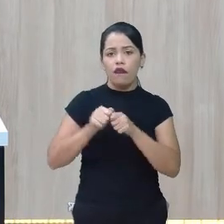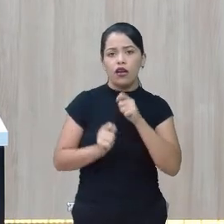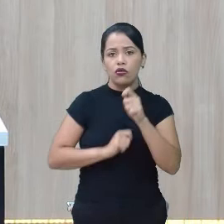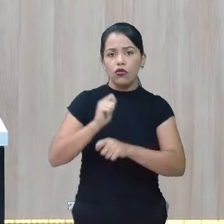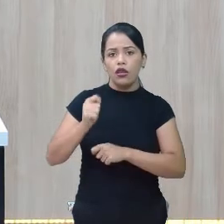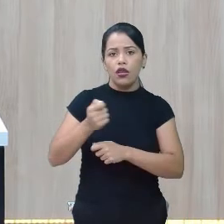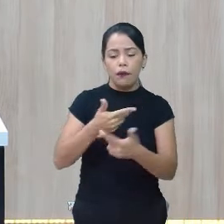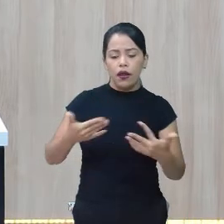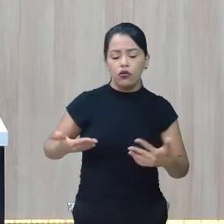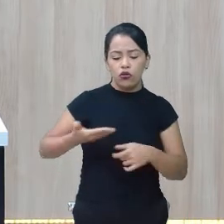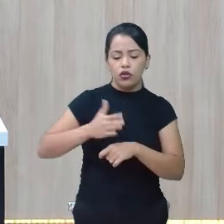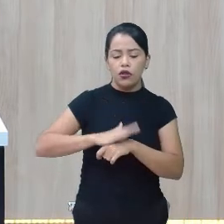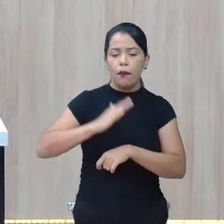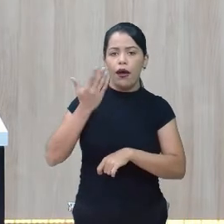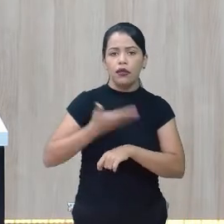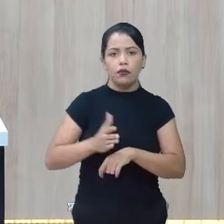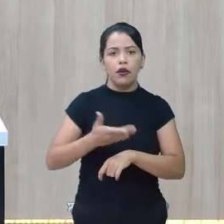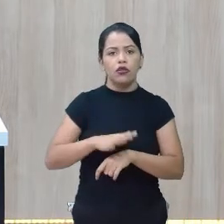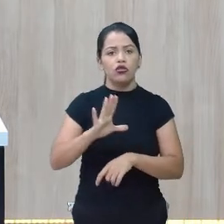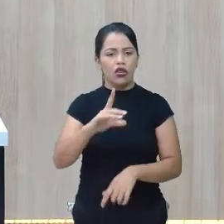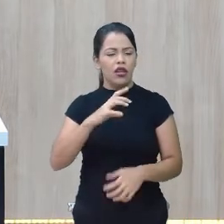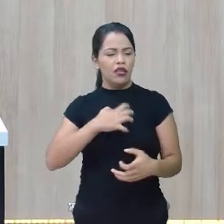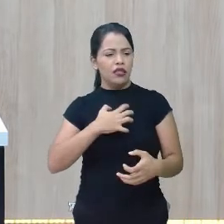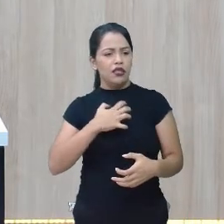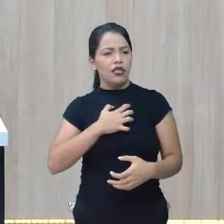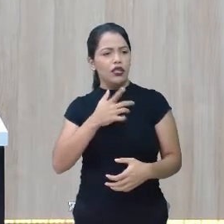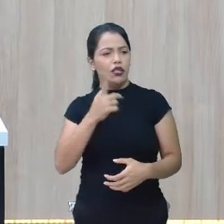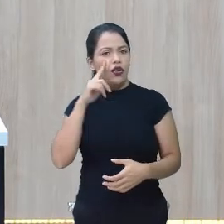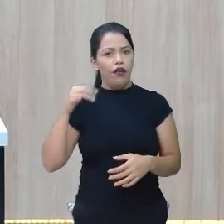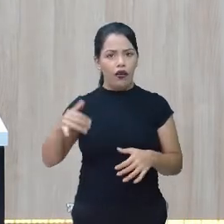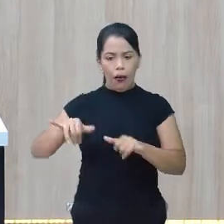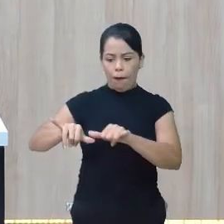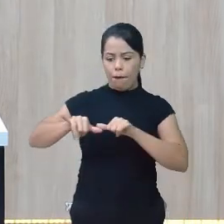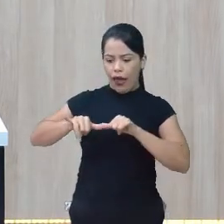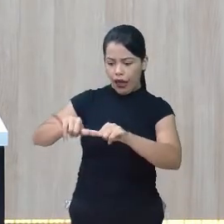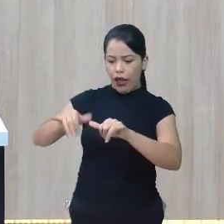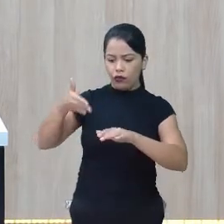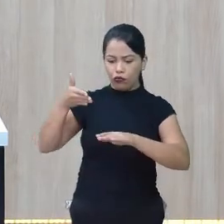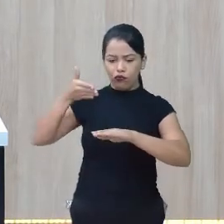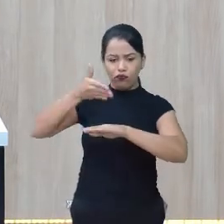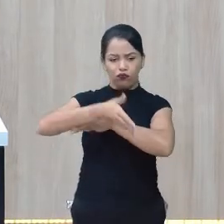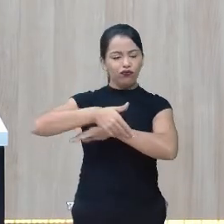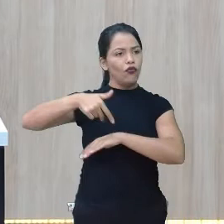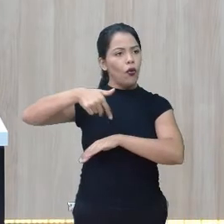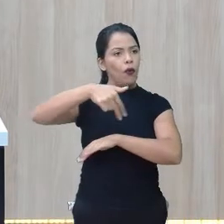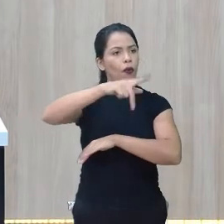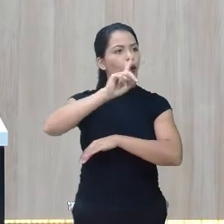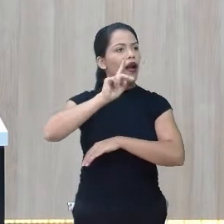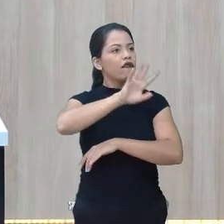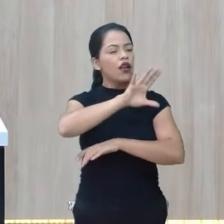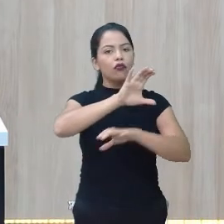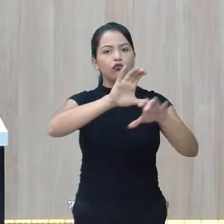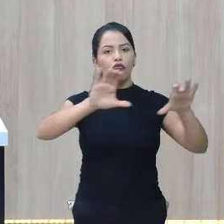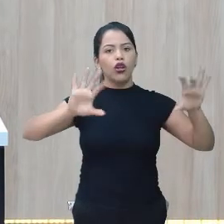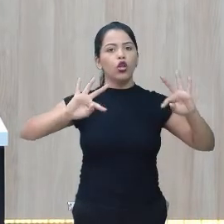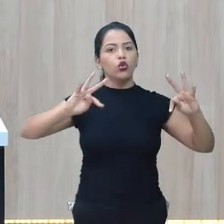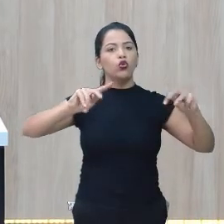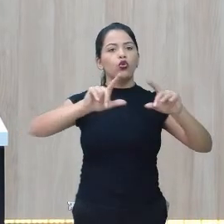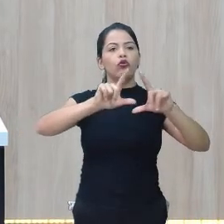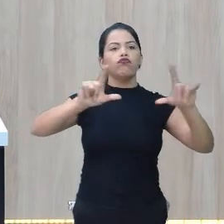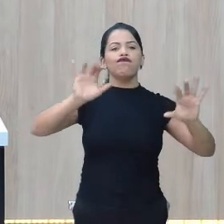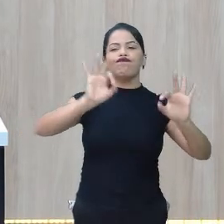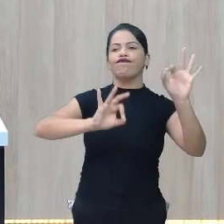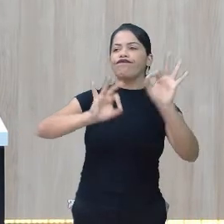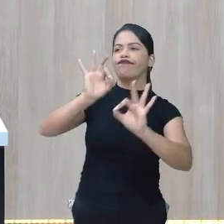teve a sensação de entrar no mercado e tá tudo bem arrumadinho, mas aquilo ali é pensado, né? Uma lógica para que a gente consiga fazer aquilo